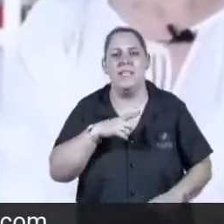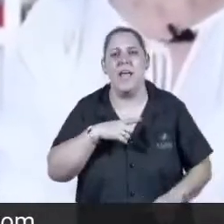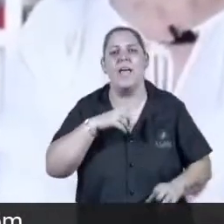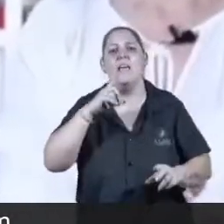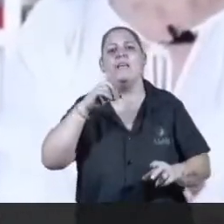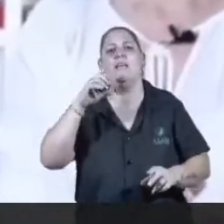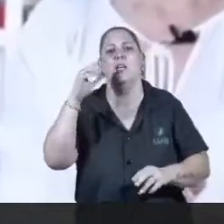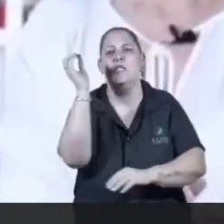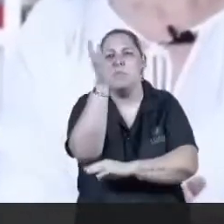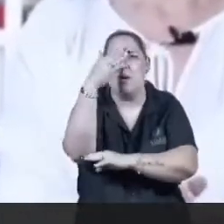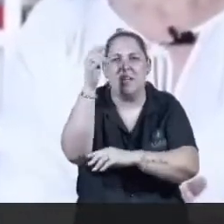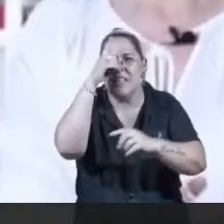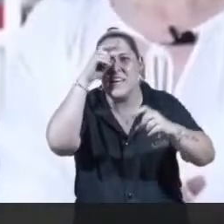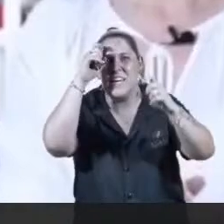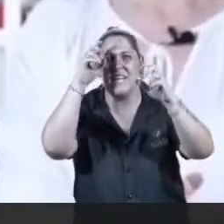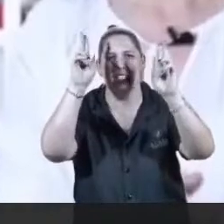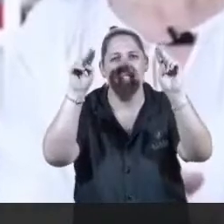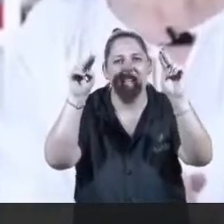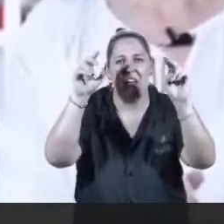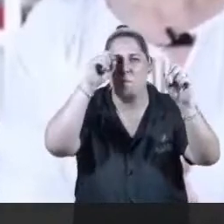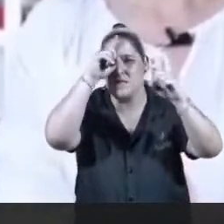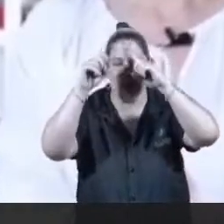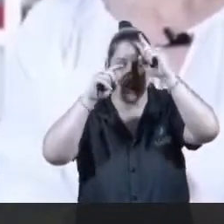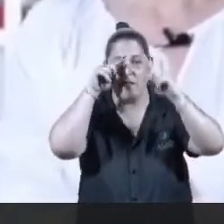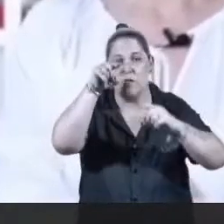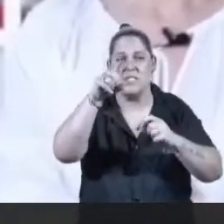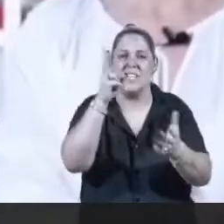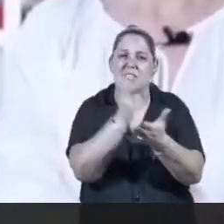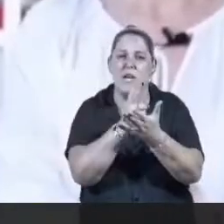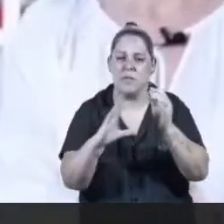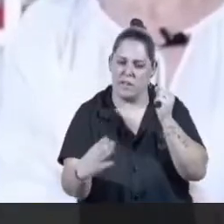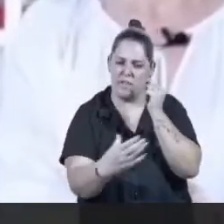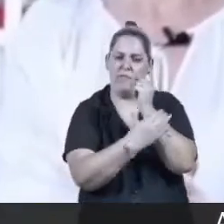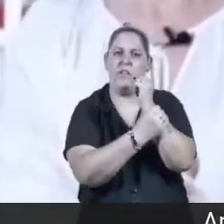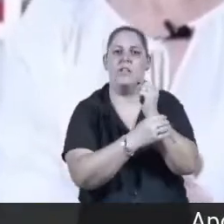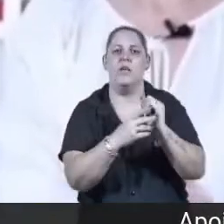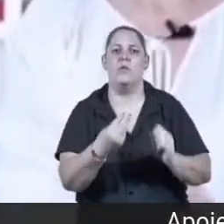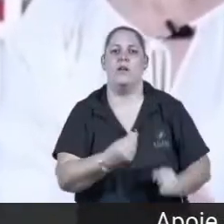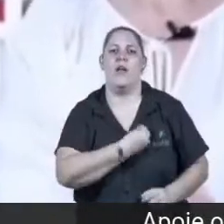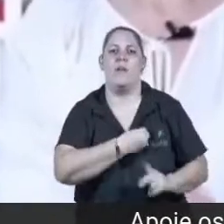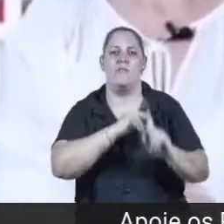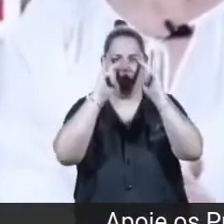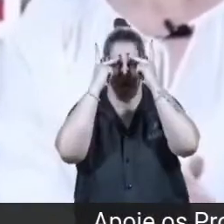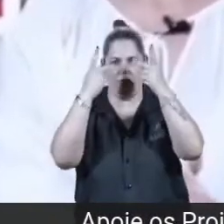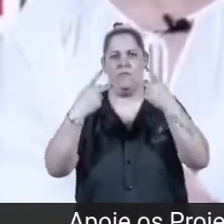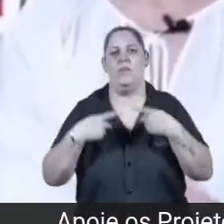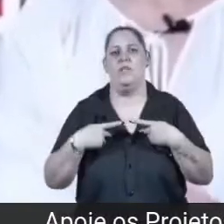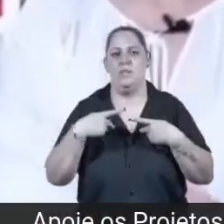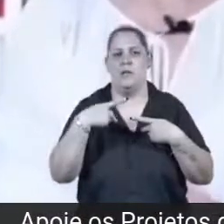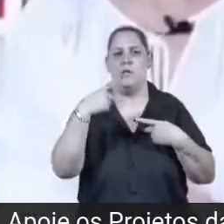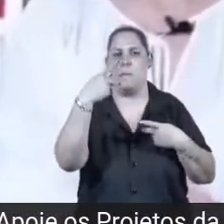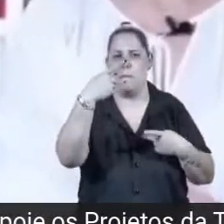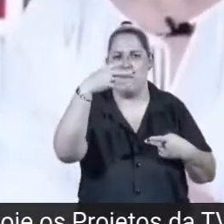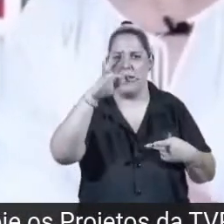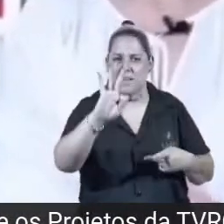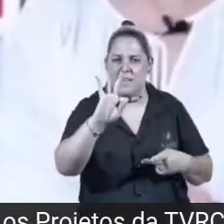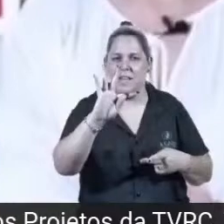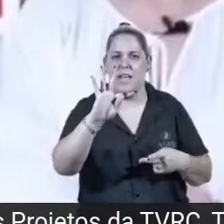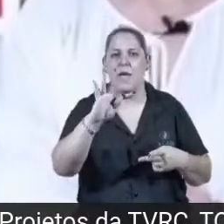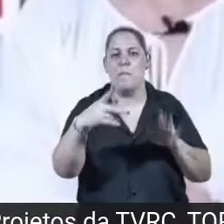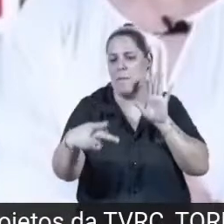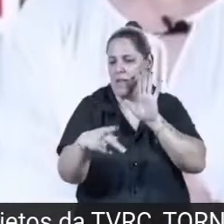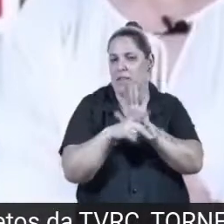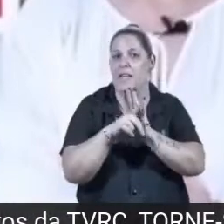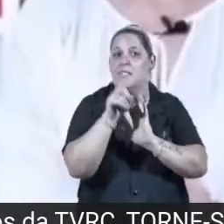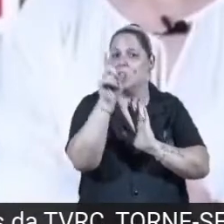mesmas bandeiras que você sempre defendeu ao longo da sua vida. Esse partido é você,